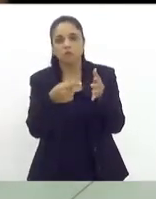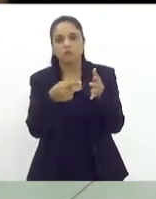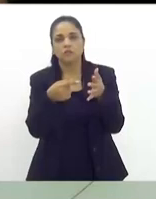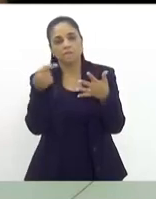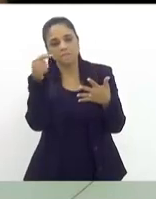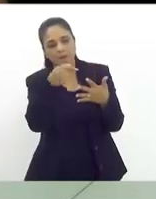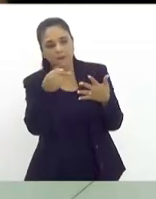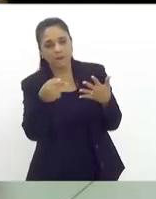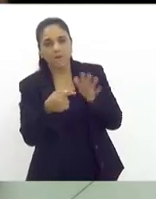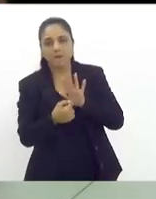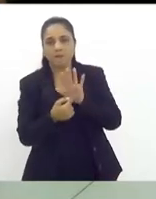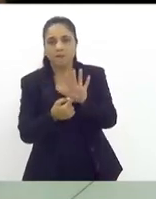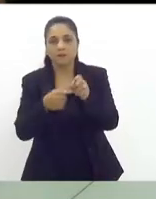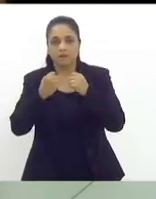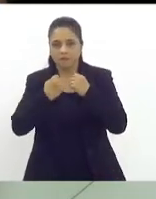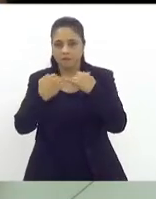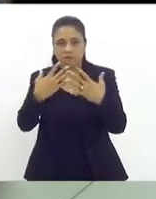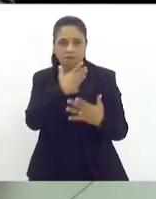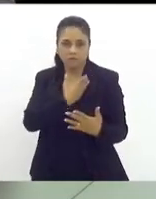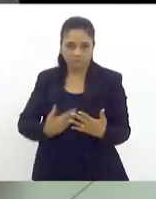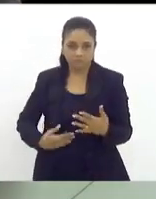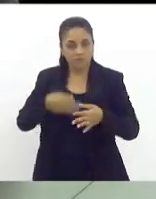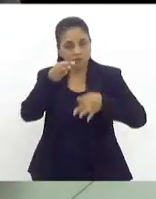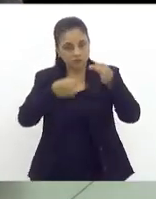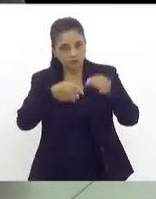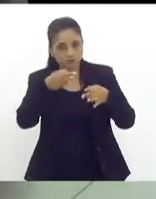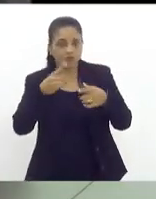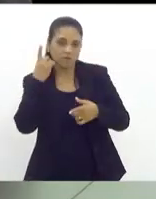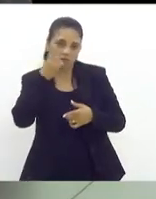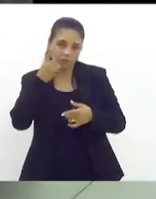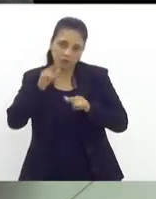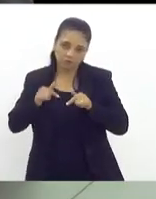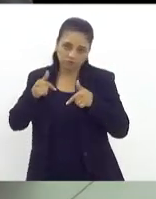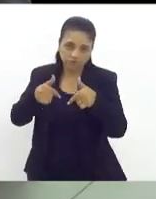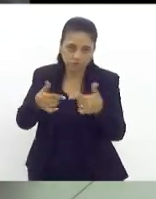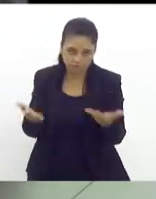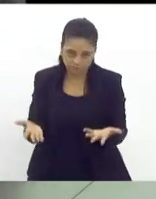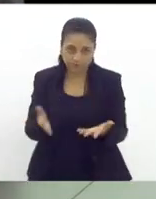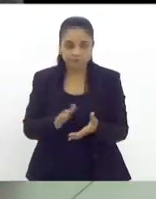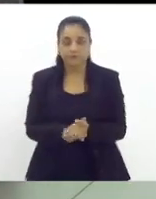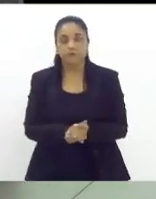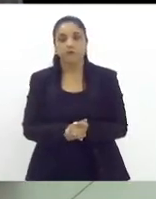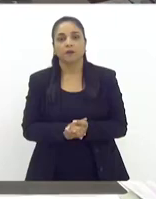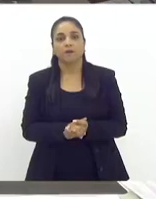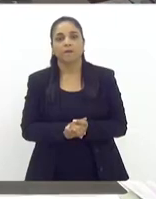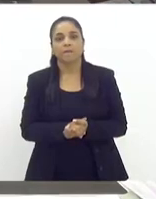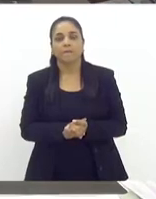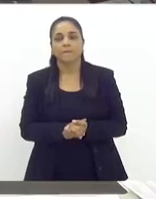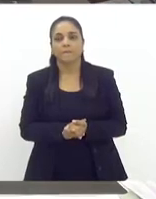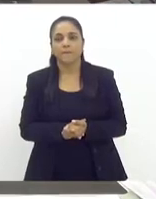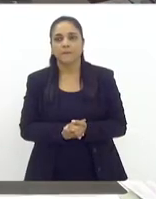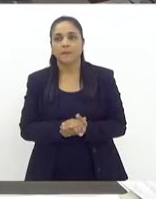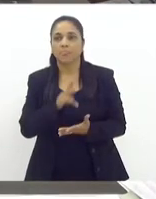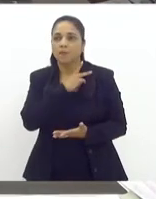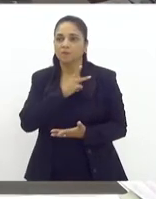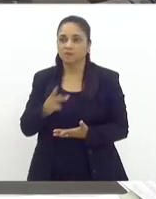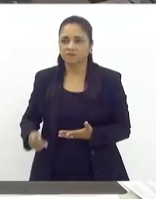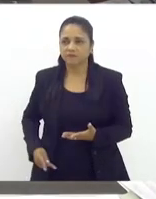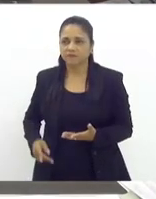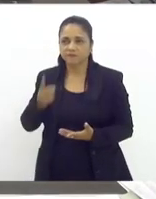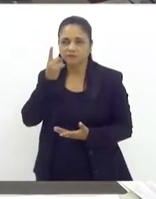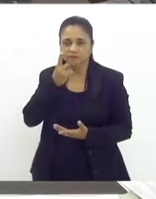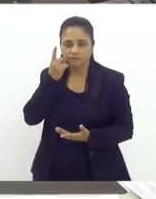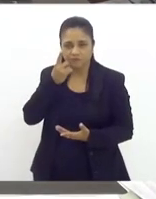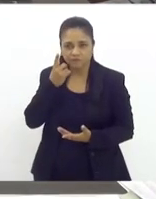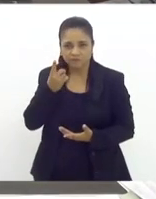que justificam a iniciativa do deputado. Perfeito. Presidente. Deputado Alan. Não é discussão, o projeto está